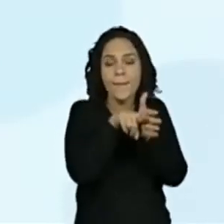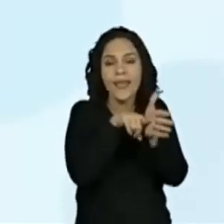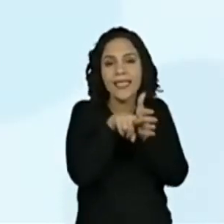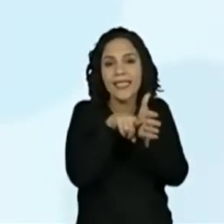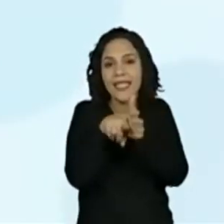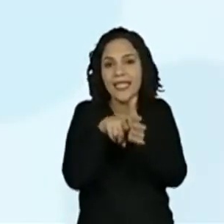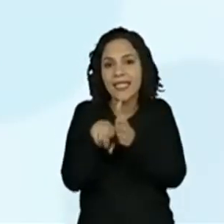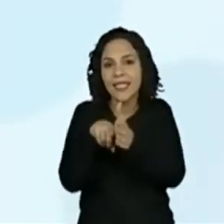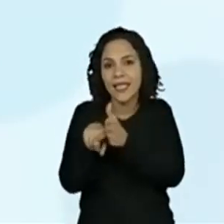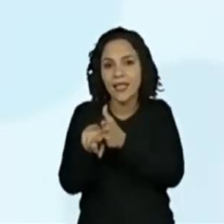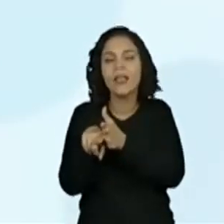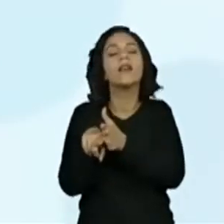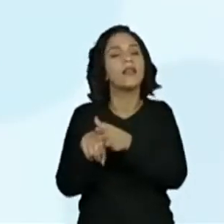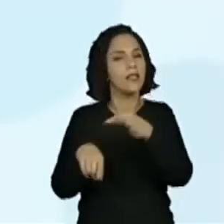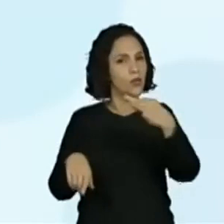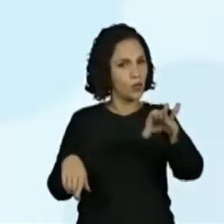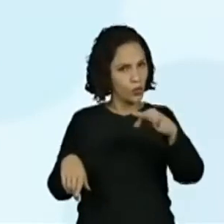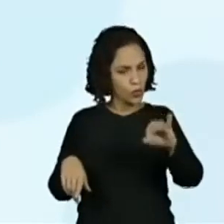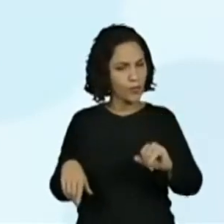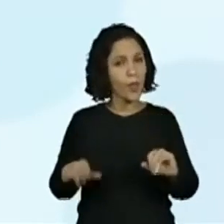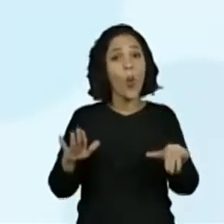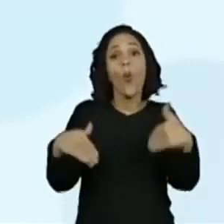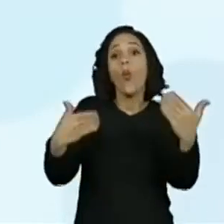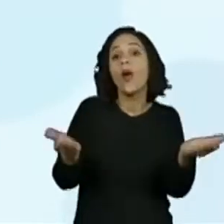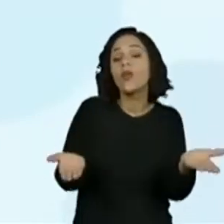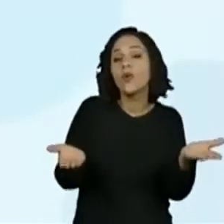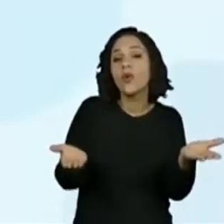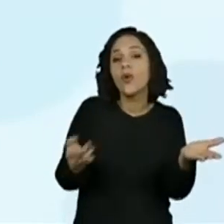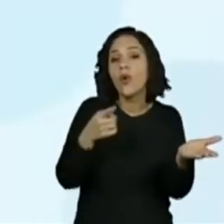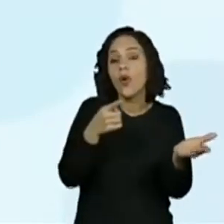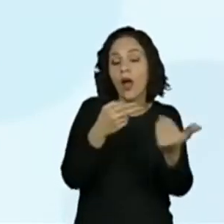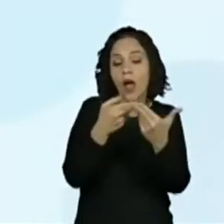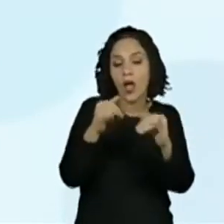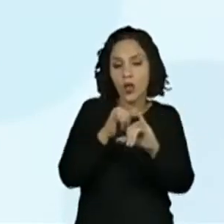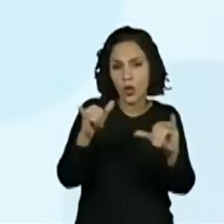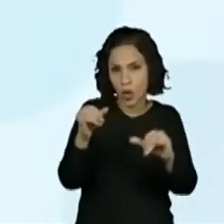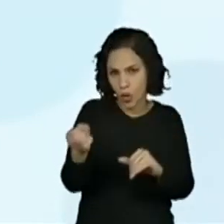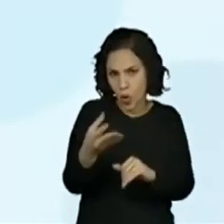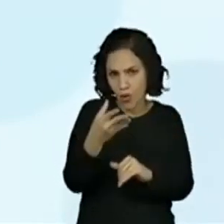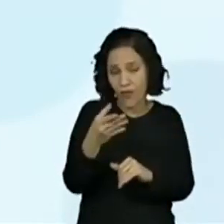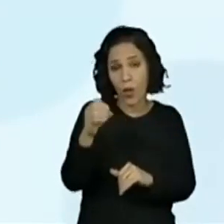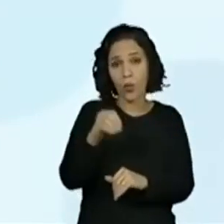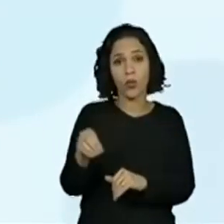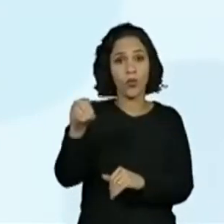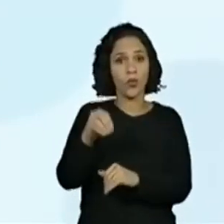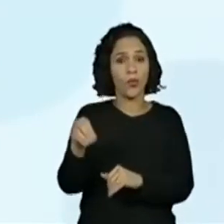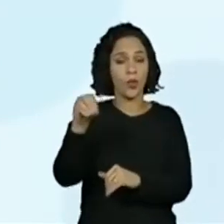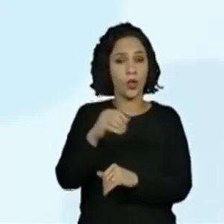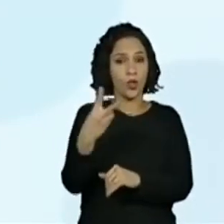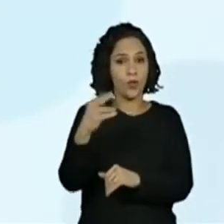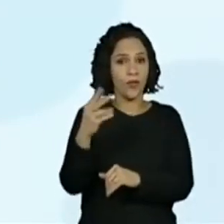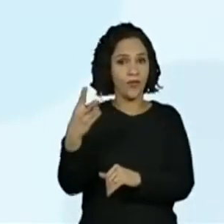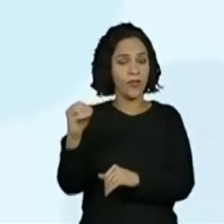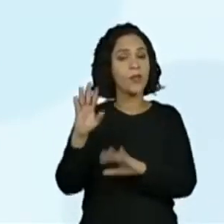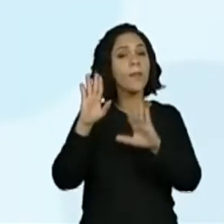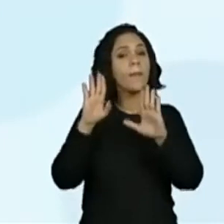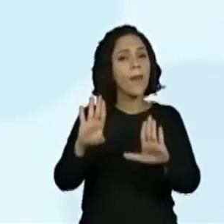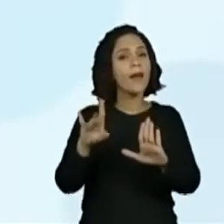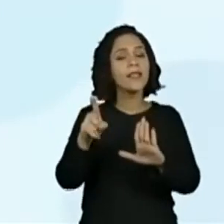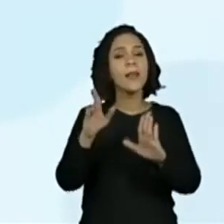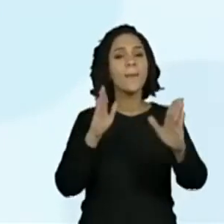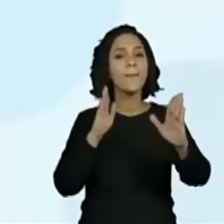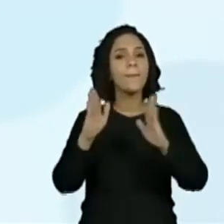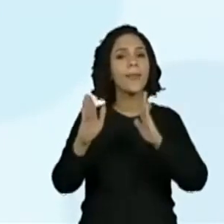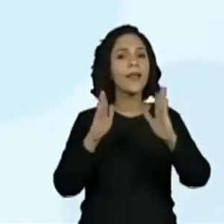pesquisa. Isso mesmo. Quando aconteceu? Essa notícia é agora de outubro, mas quando aconteceu